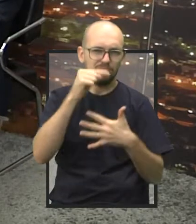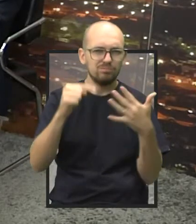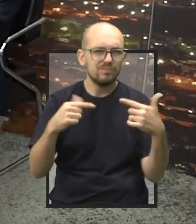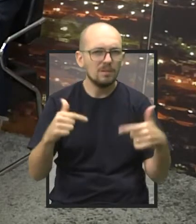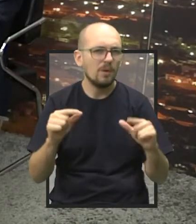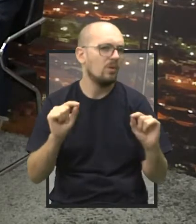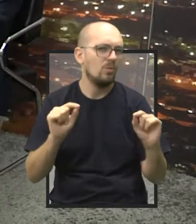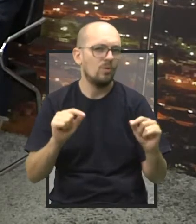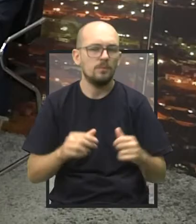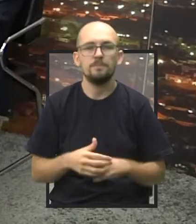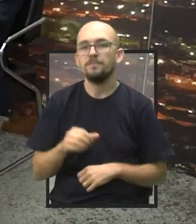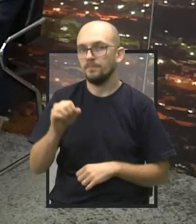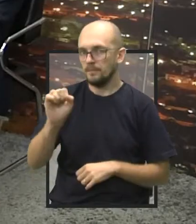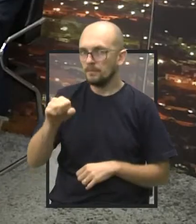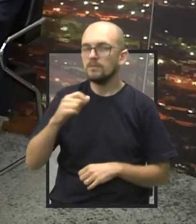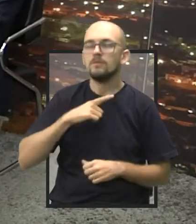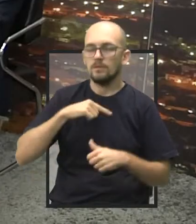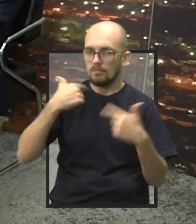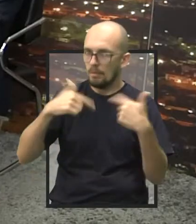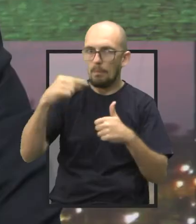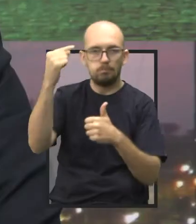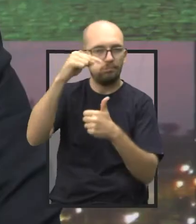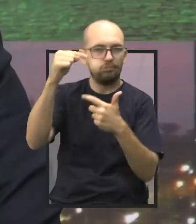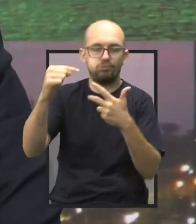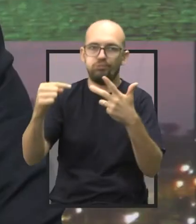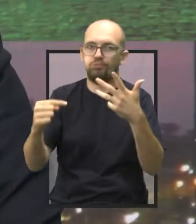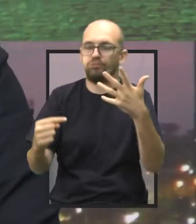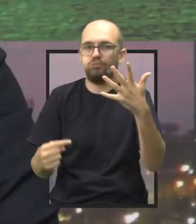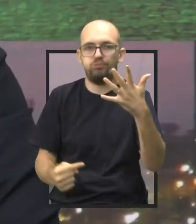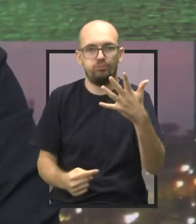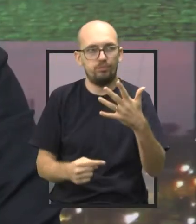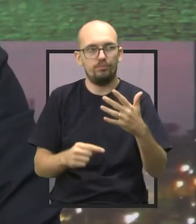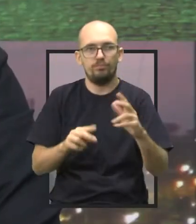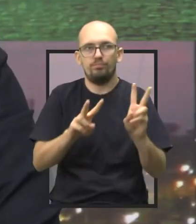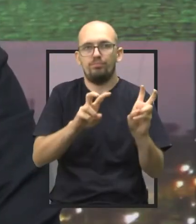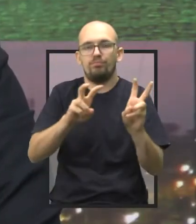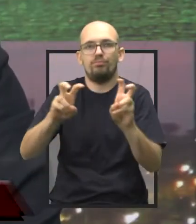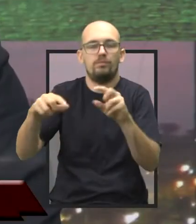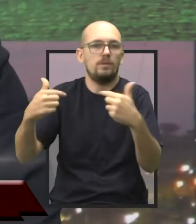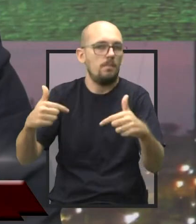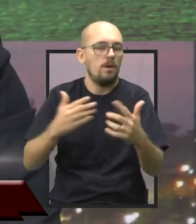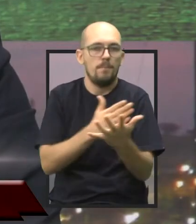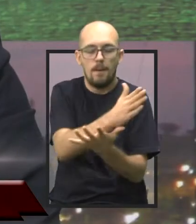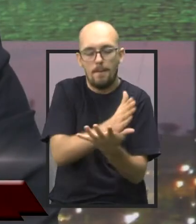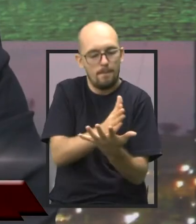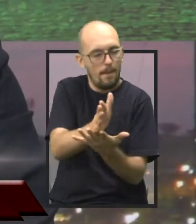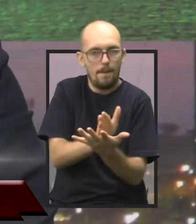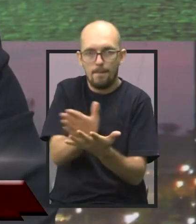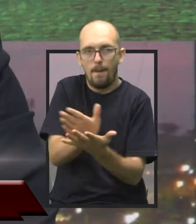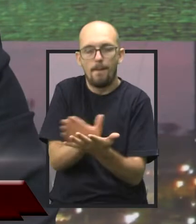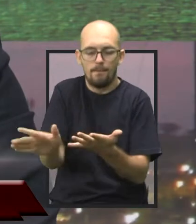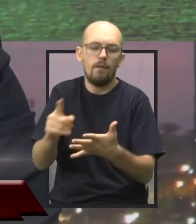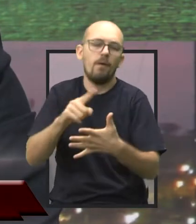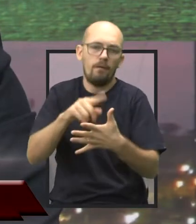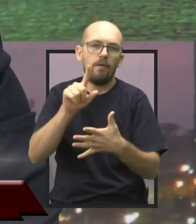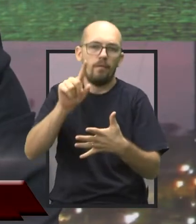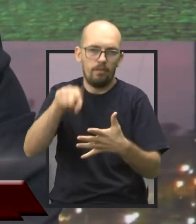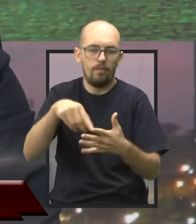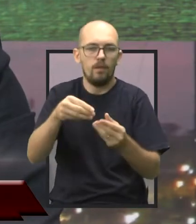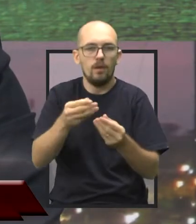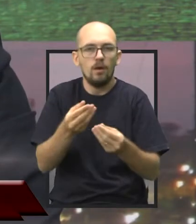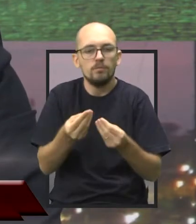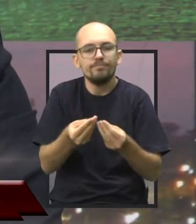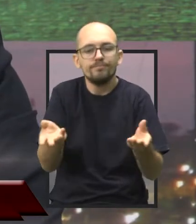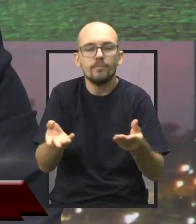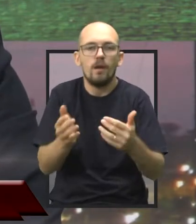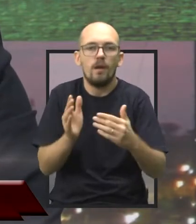atribuições. Sim, Val, há outras atribuições, sim. E são inúmeras atribuições, né? Uma delas, a gente dá todo o